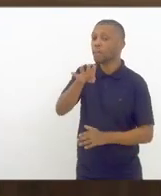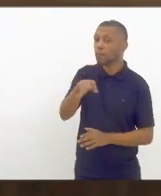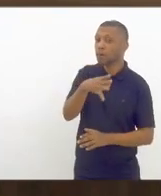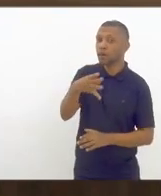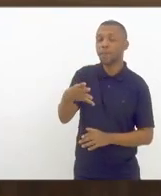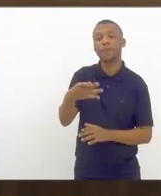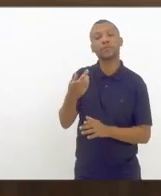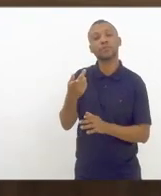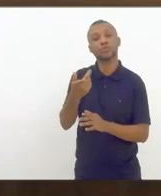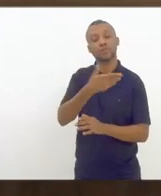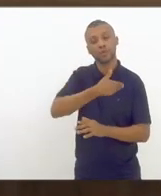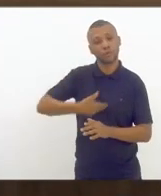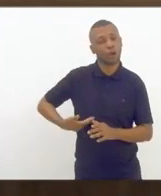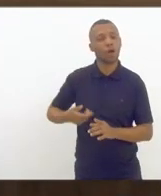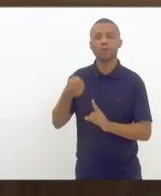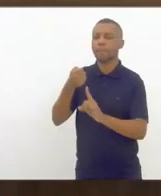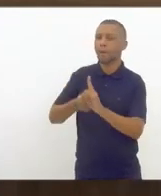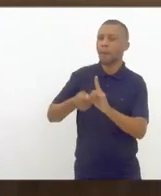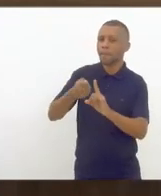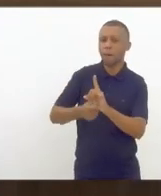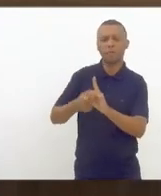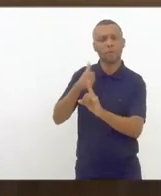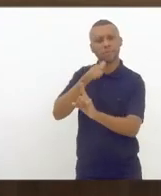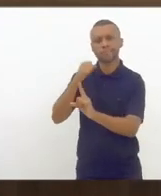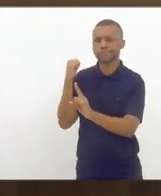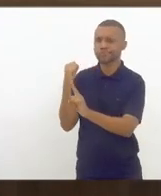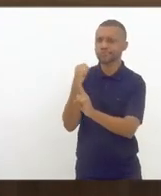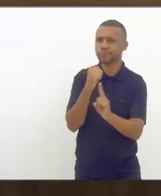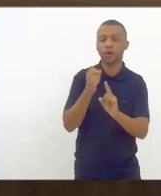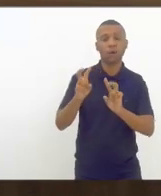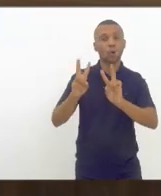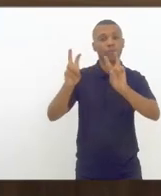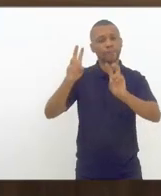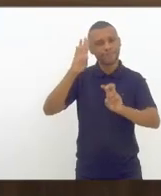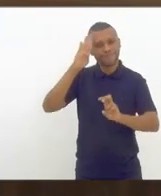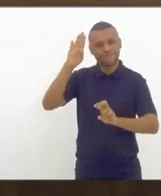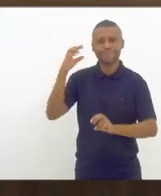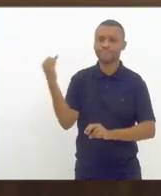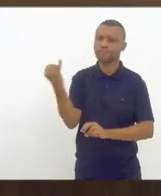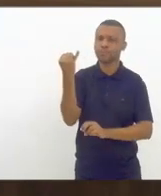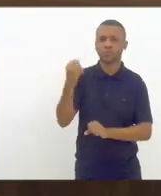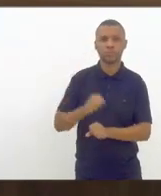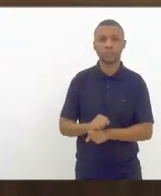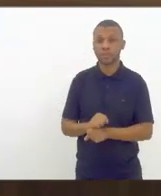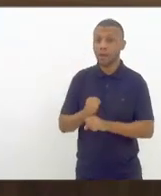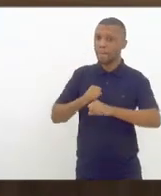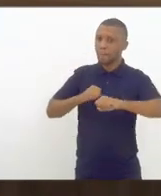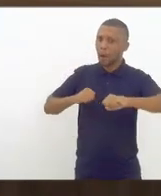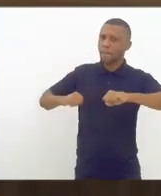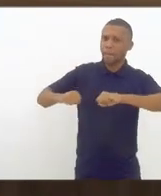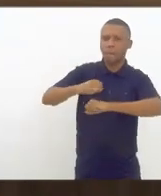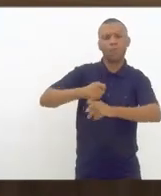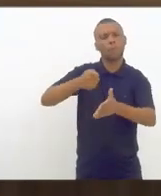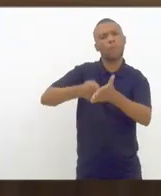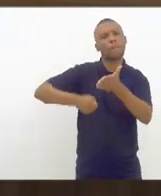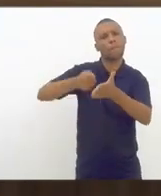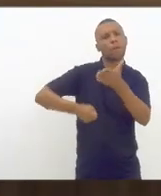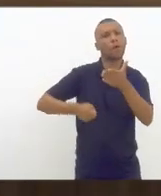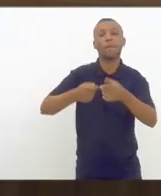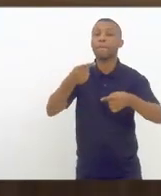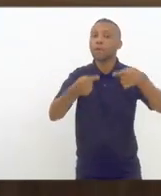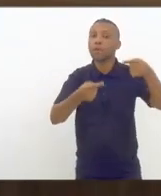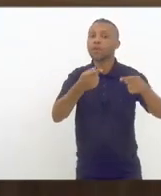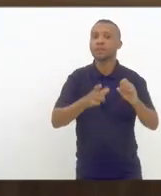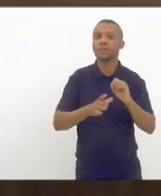Estado do Rio de Janeiro e da Outras Providências. Tema central, o feminicídio se combate, sim, com política de segurança,